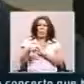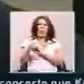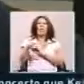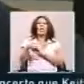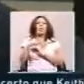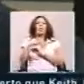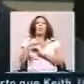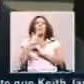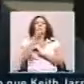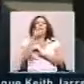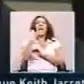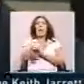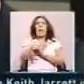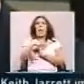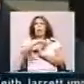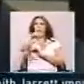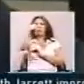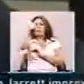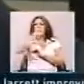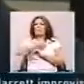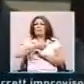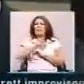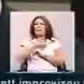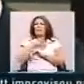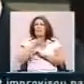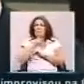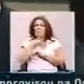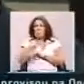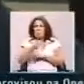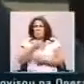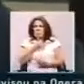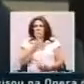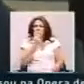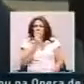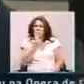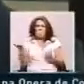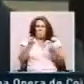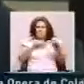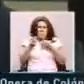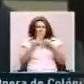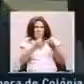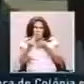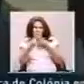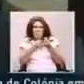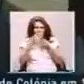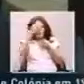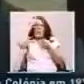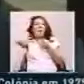dar o seu consentimento, é levado na onda da praxe, não consegue reagir e colocar-se em problemas